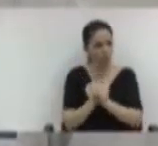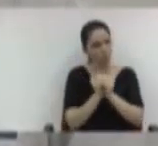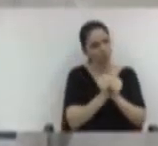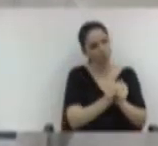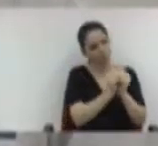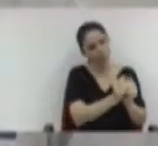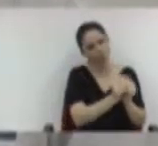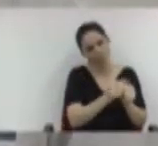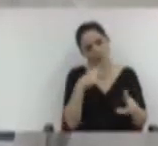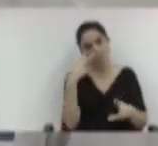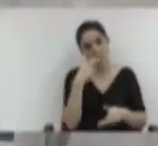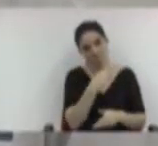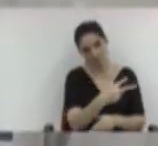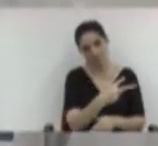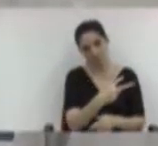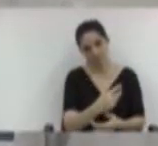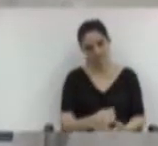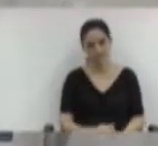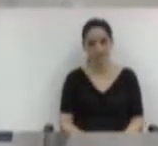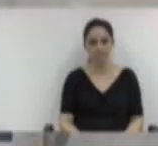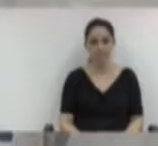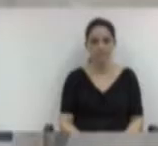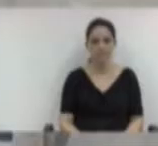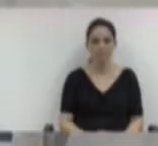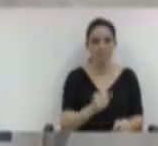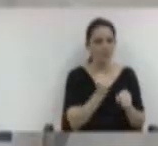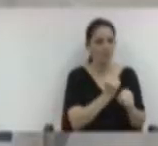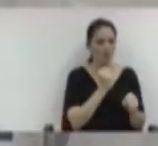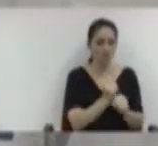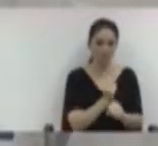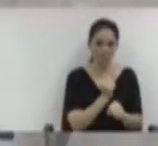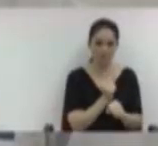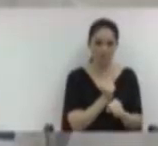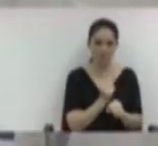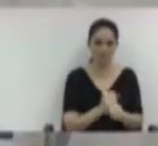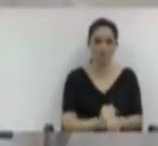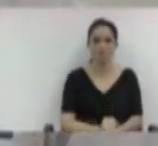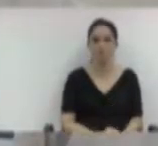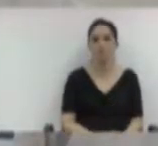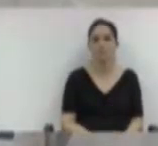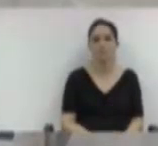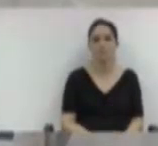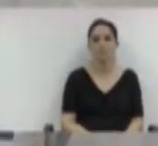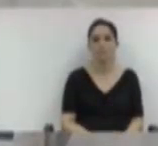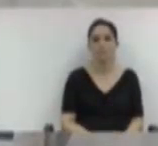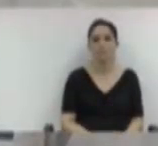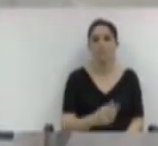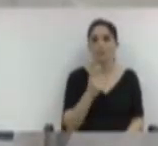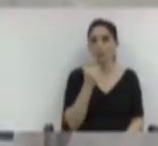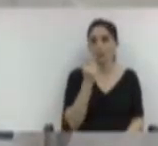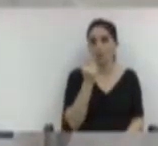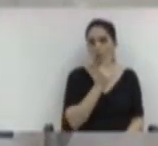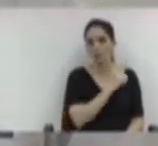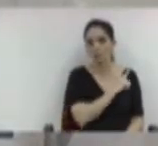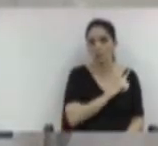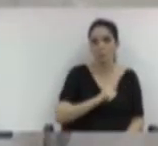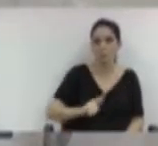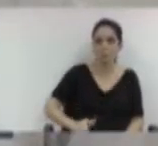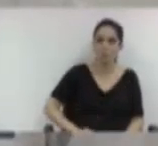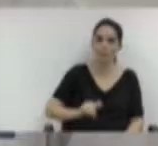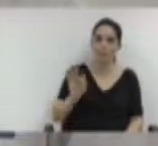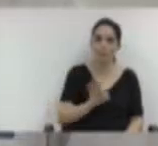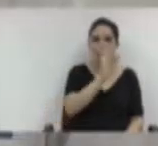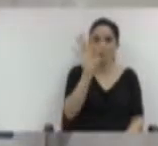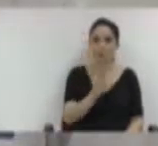trazendo pessoas dos idosos para verem aquela obra que está sendo feita, com dinheiro vindo do governo federal para